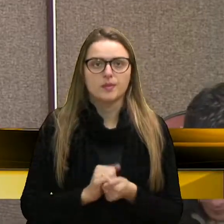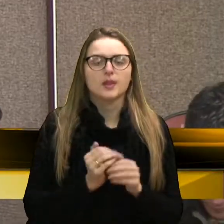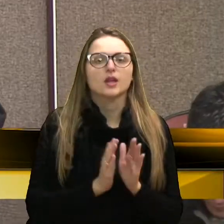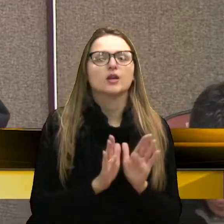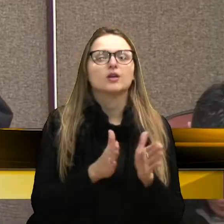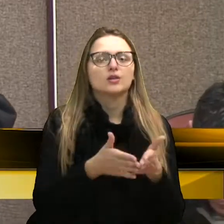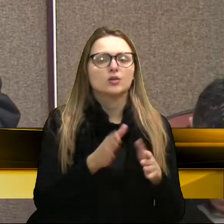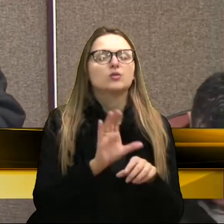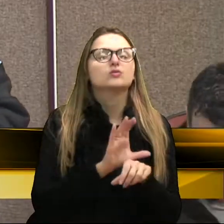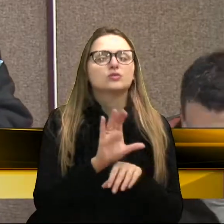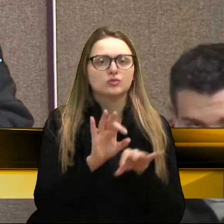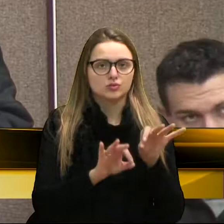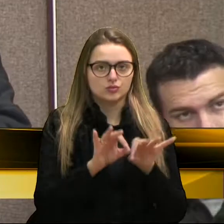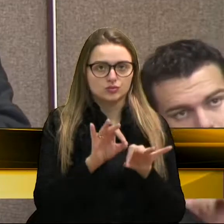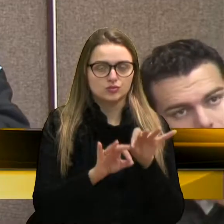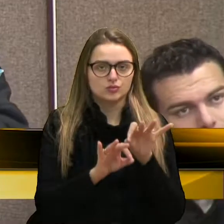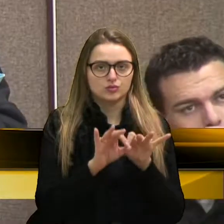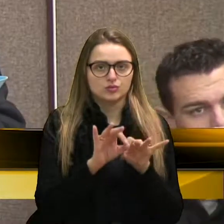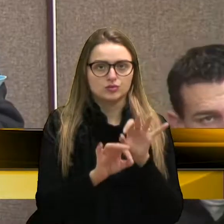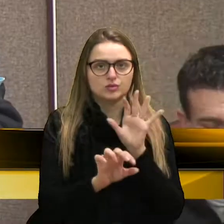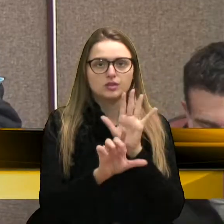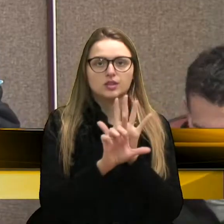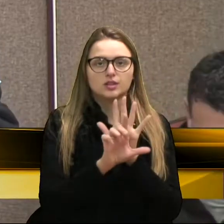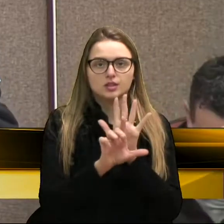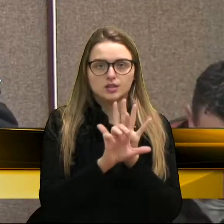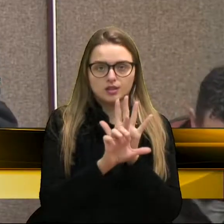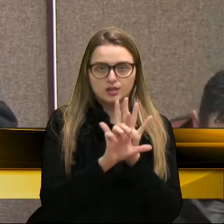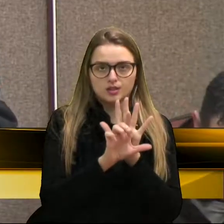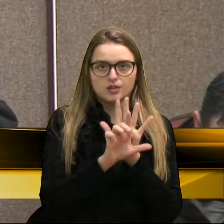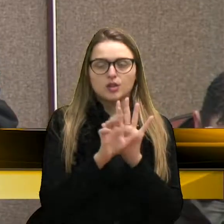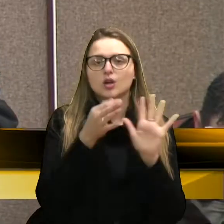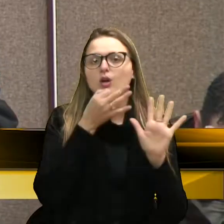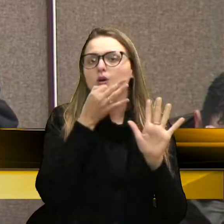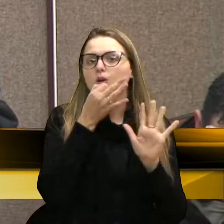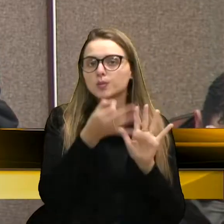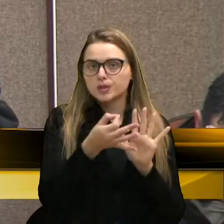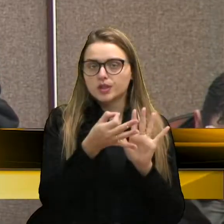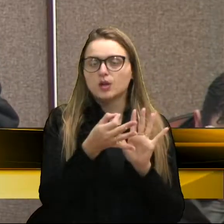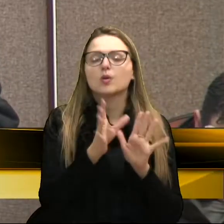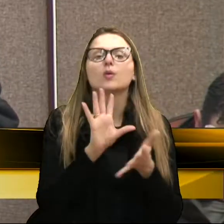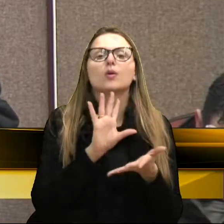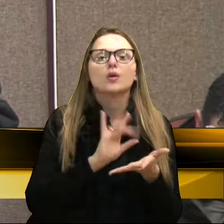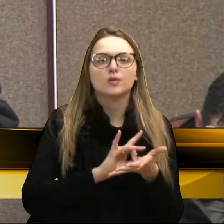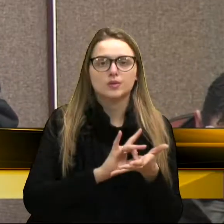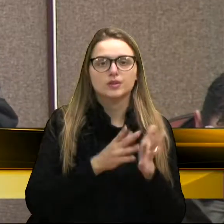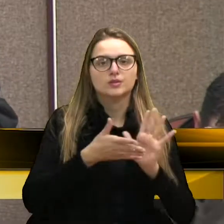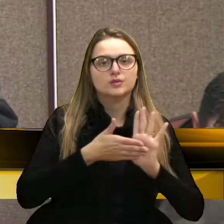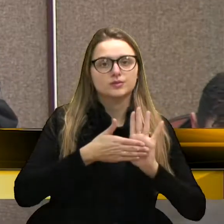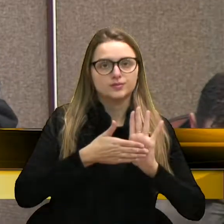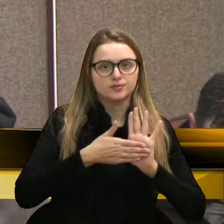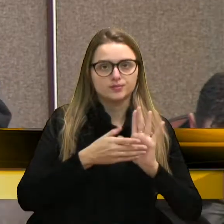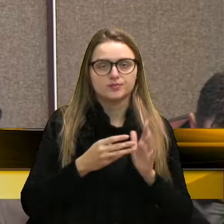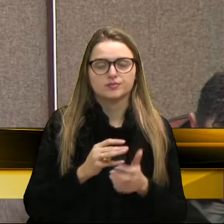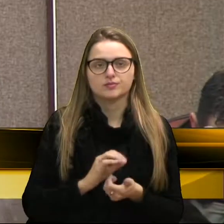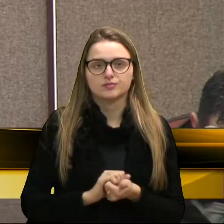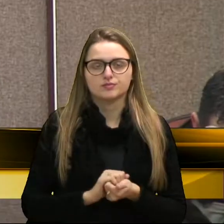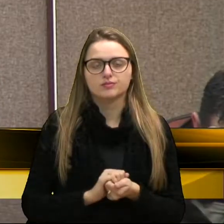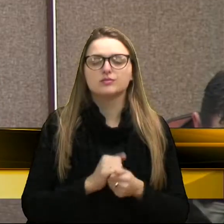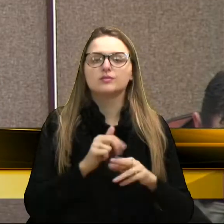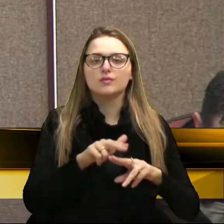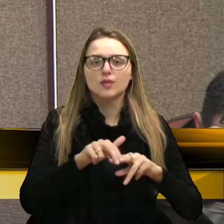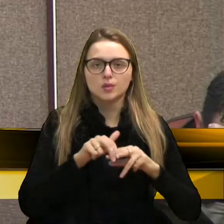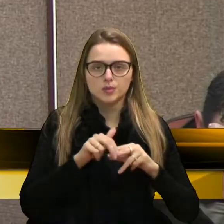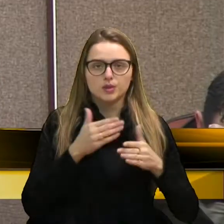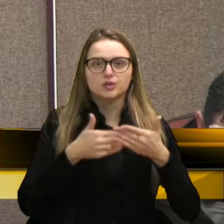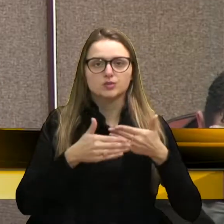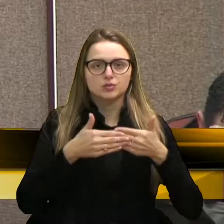de Constituição, Justiça e Legislação opinou pela legalidade da proposição. Diante do